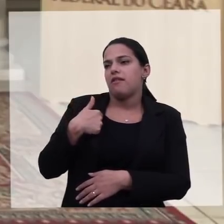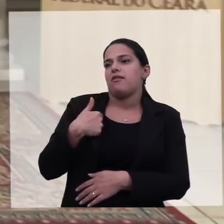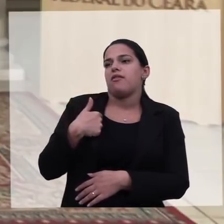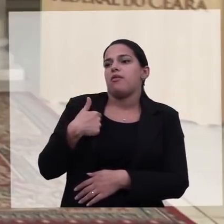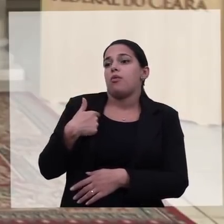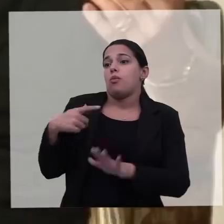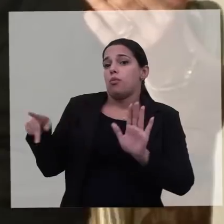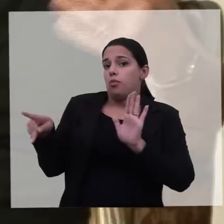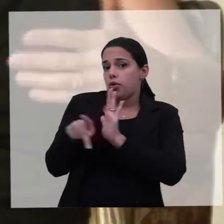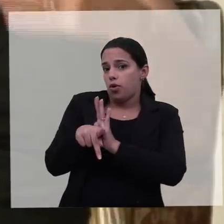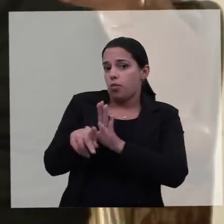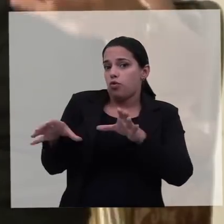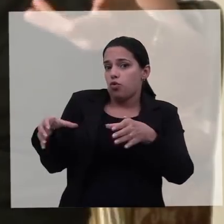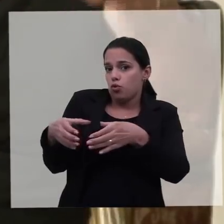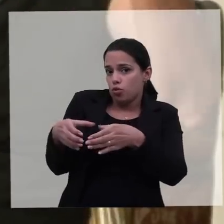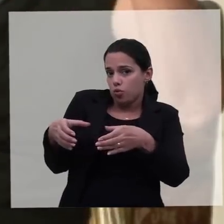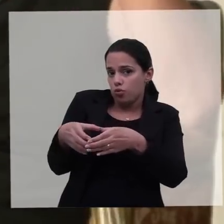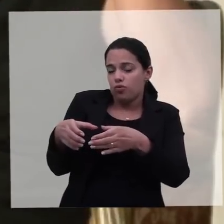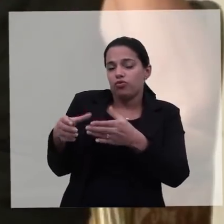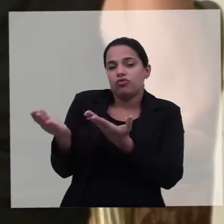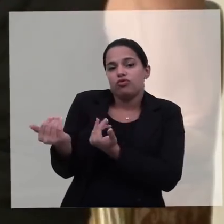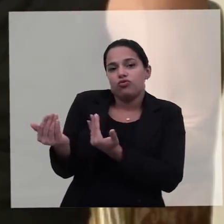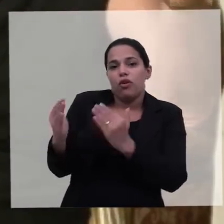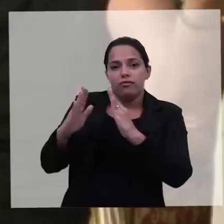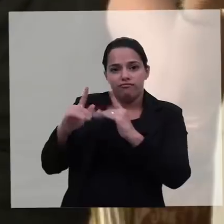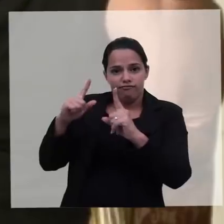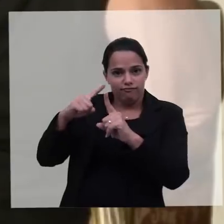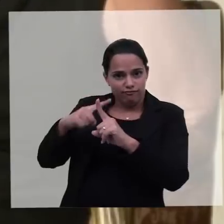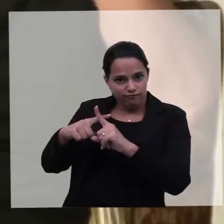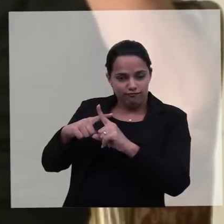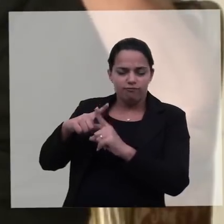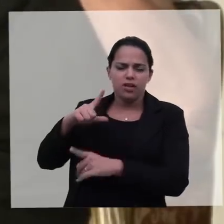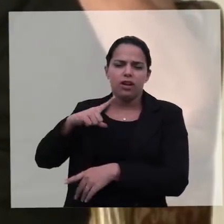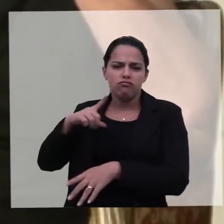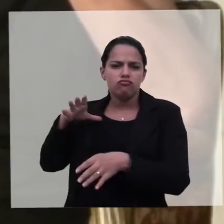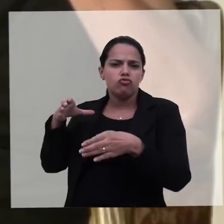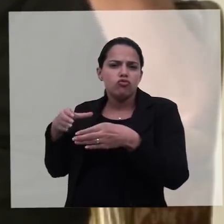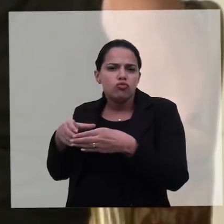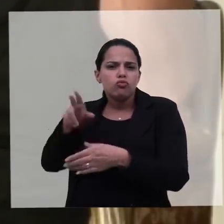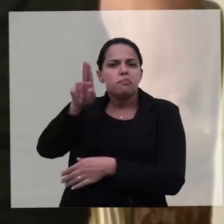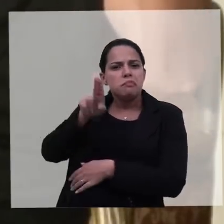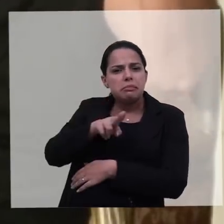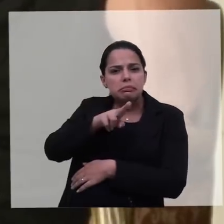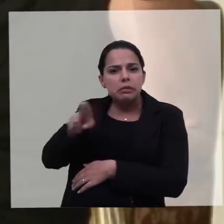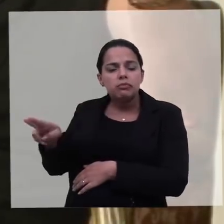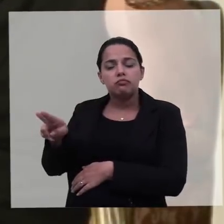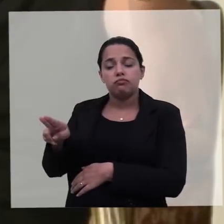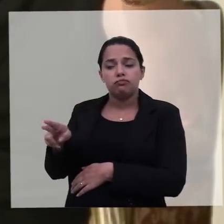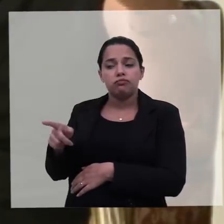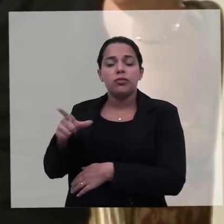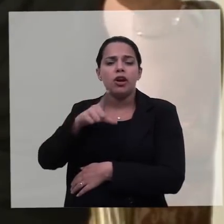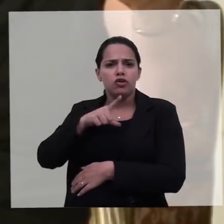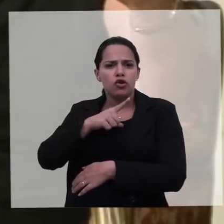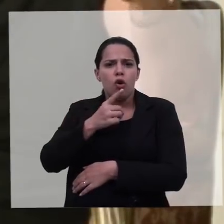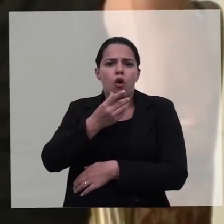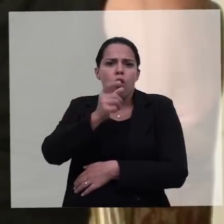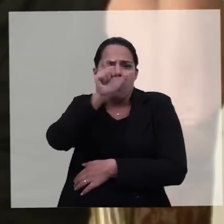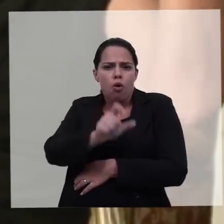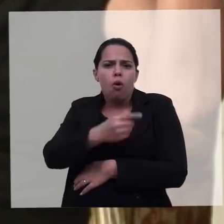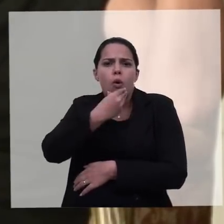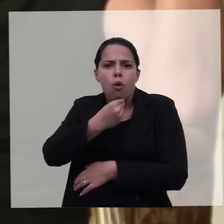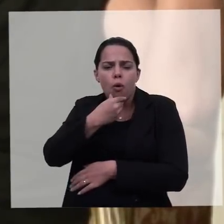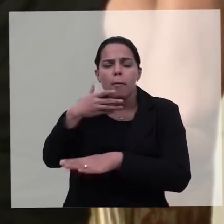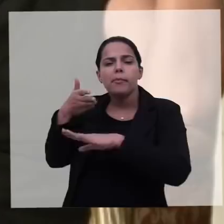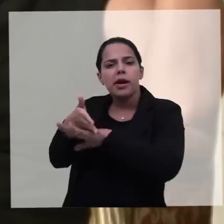pertencia ao grupo de jovens da igreja, né? Com o padre João Olímpio. E tinha um rapaz que era desse grupo